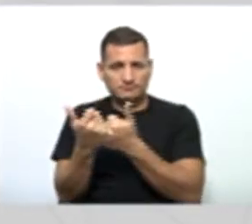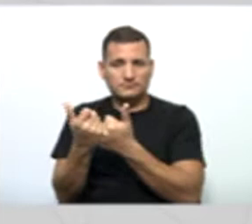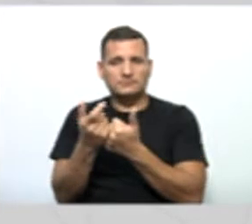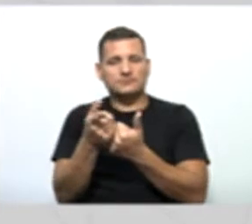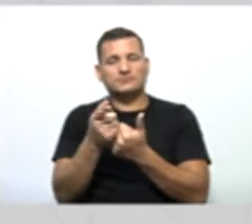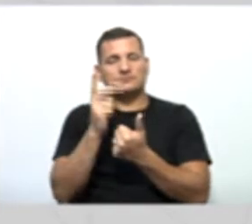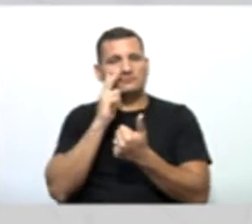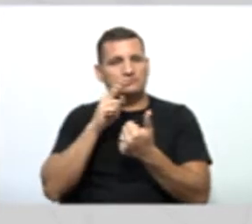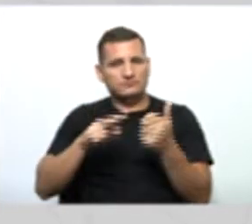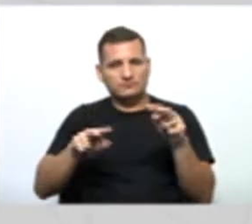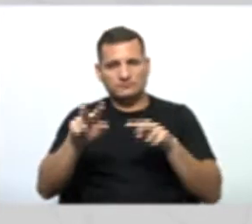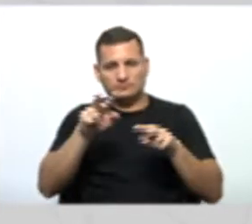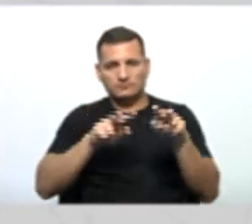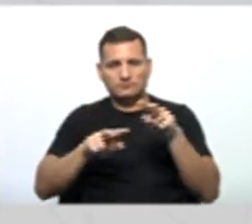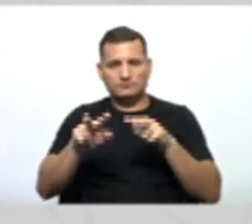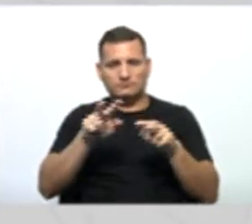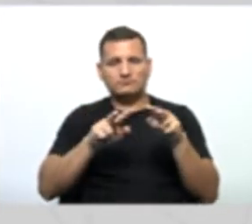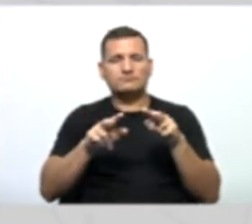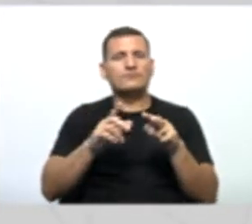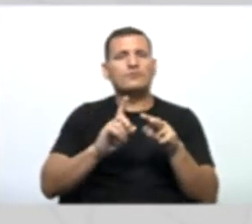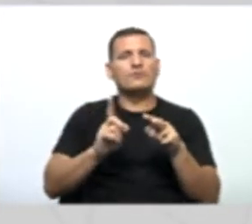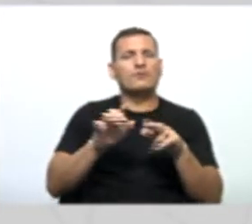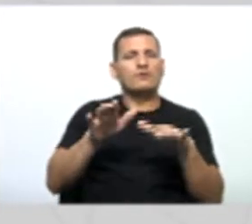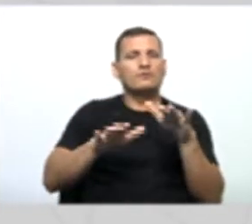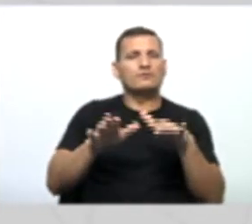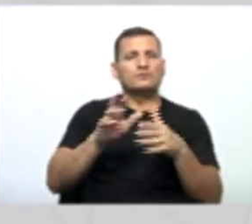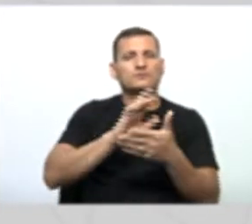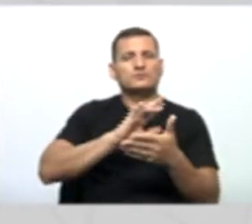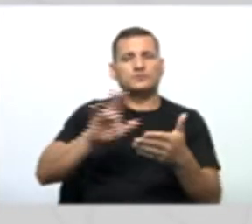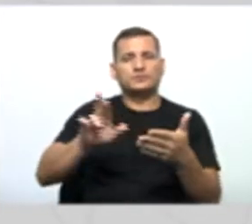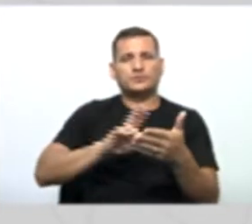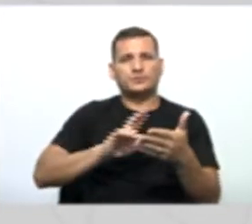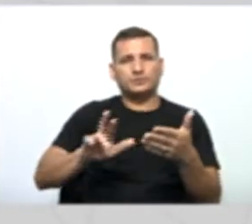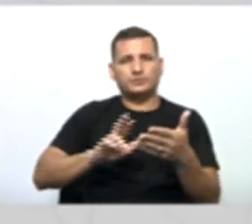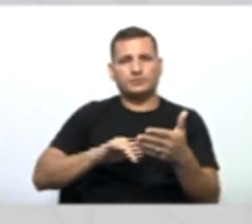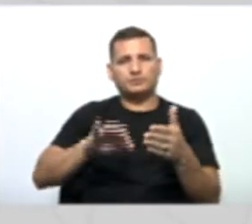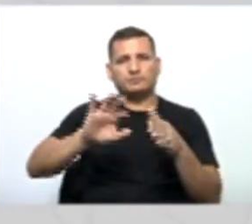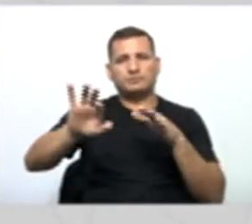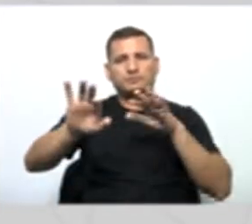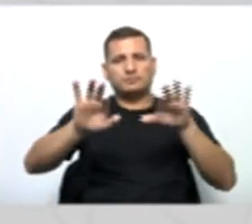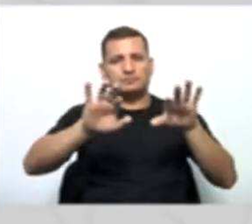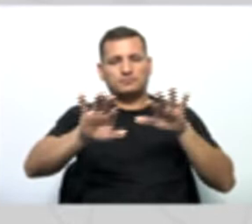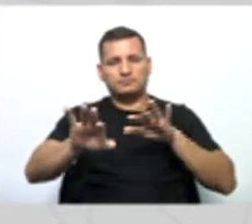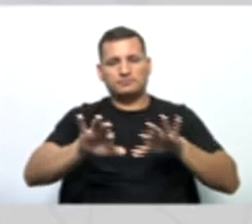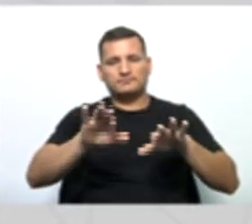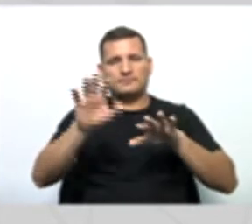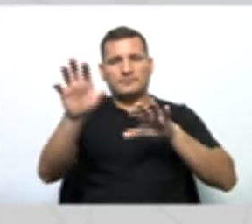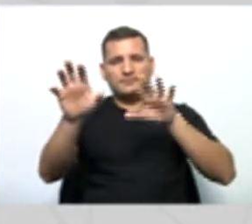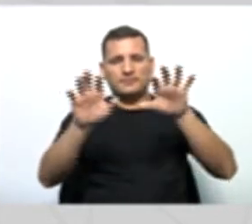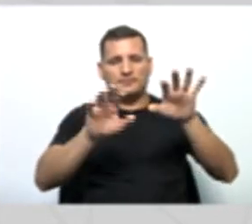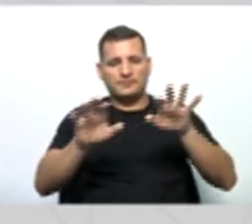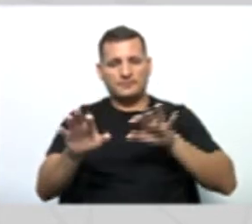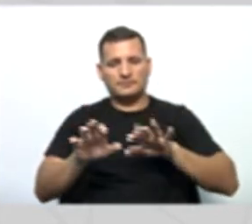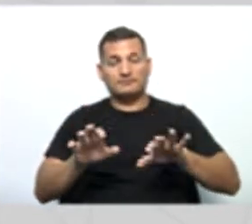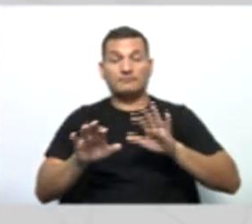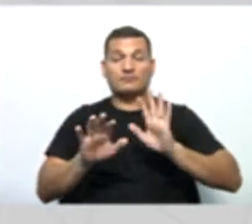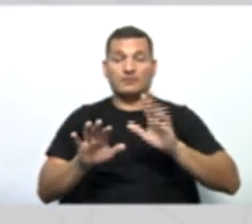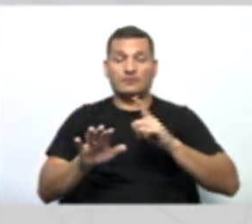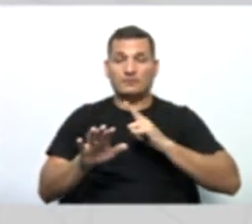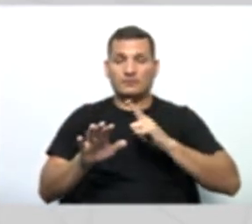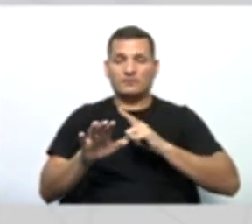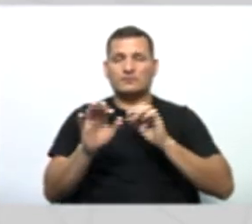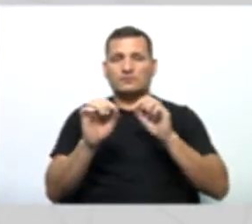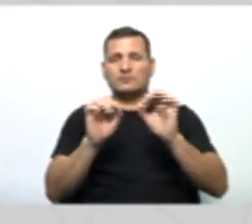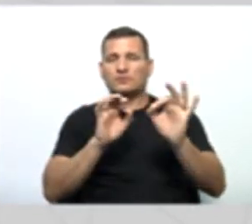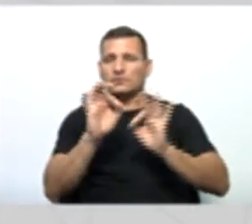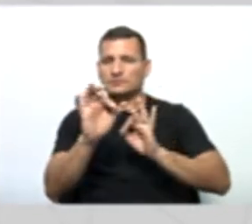visual e não várias unidades individualizadas. Ajuda a organizar a informação e